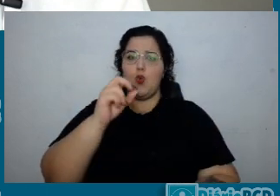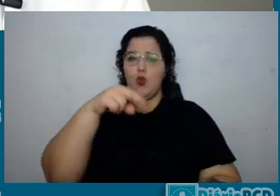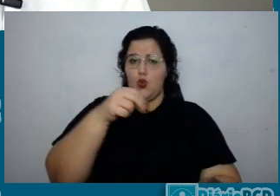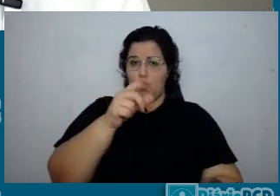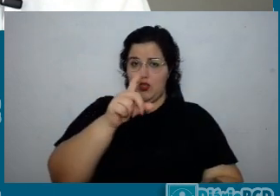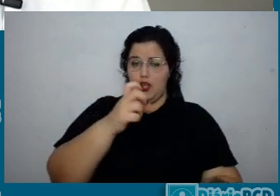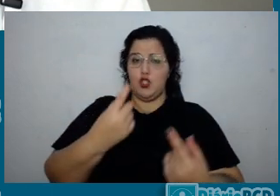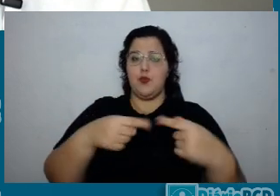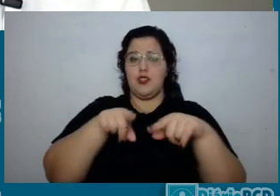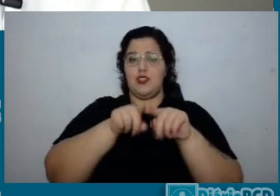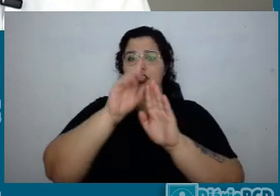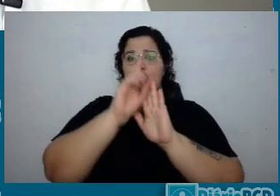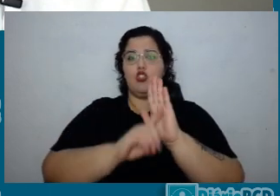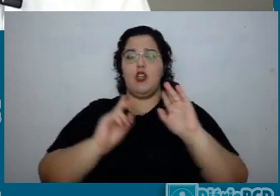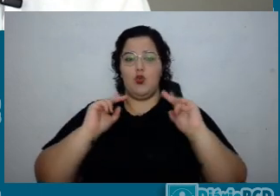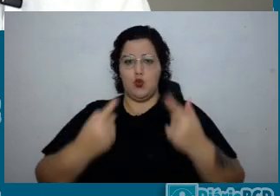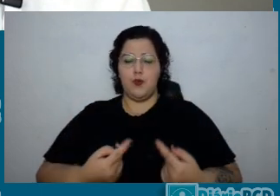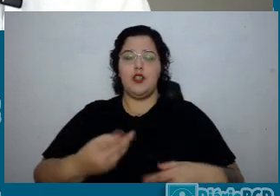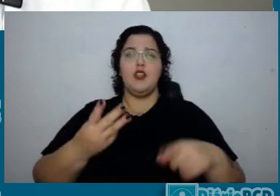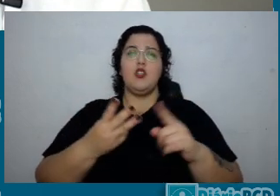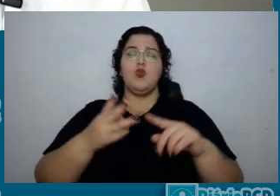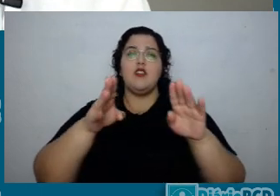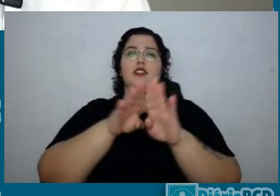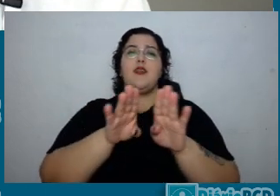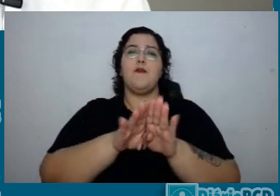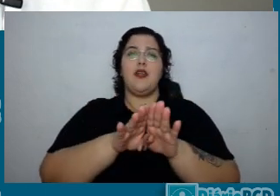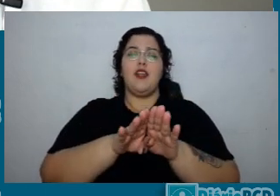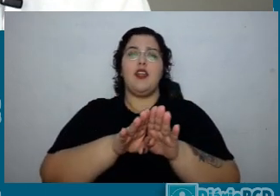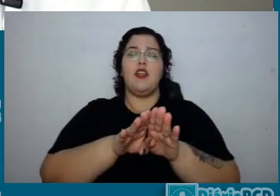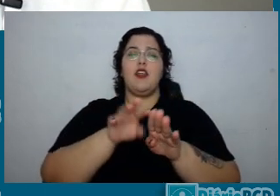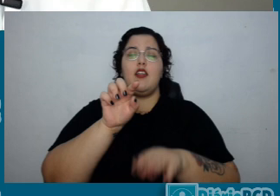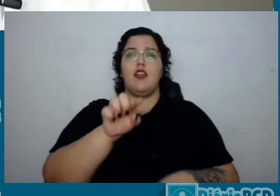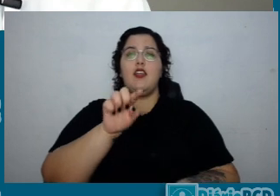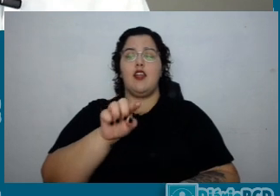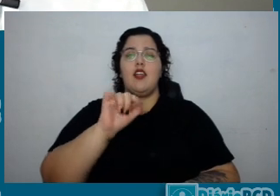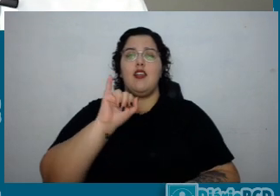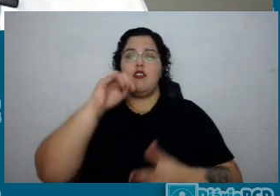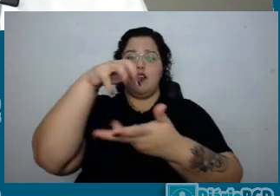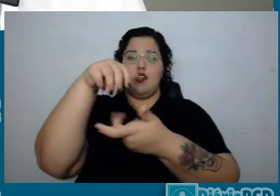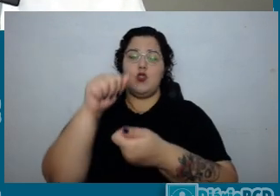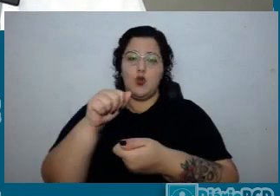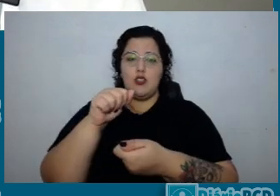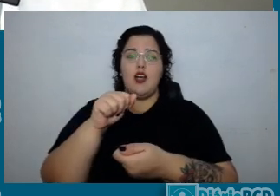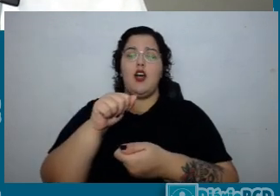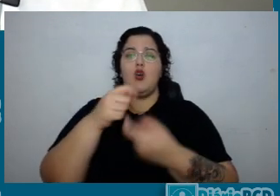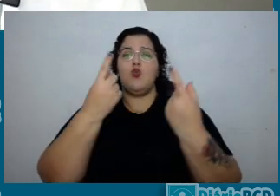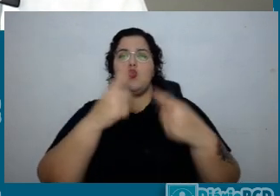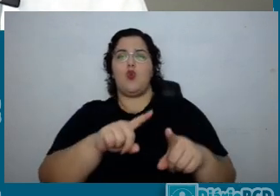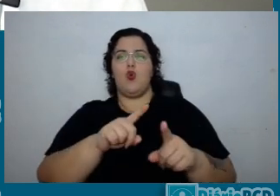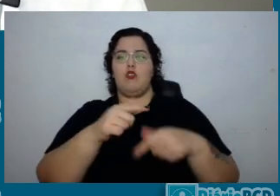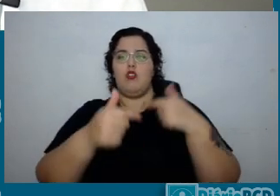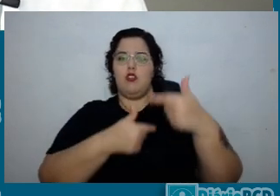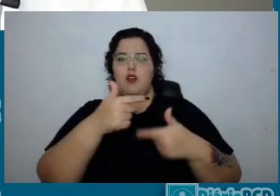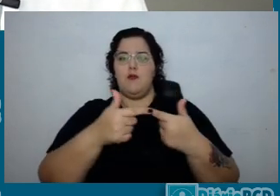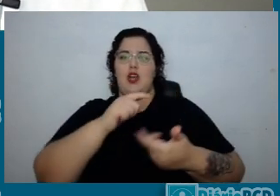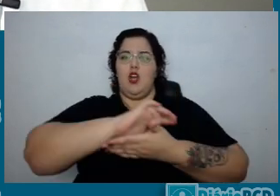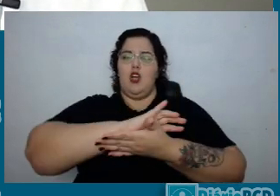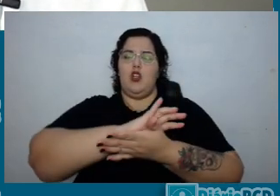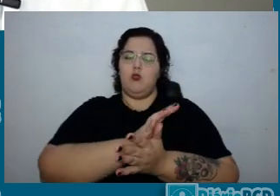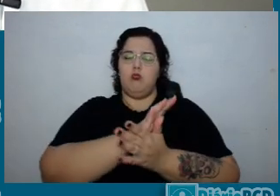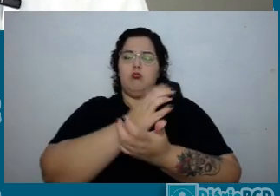CONAD, junto com o Conselho Nacional de Direitos Humanos, e também o Mecanismo Internacional de Combate ao Trabalho